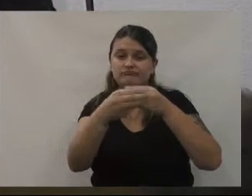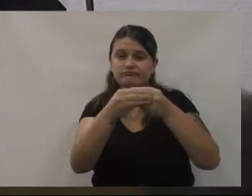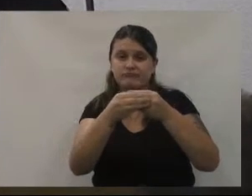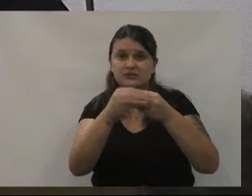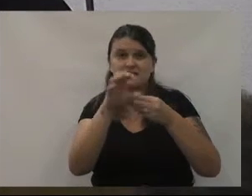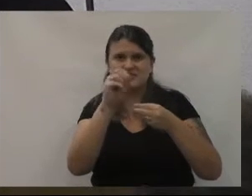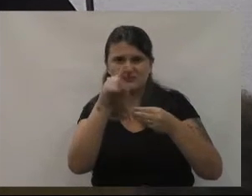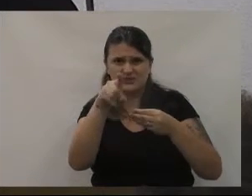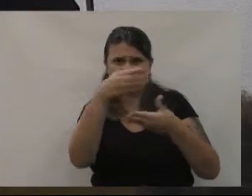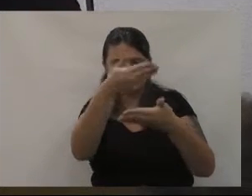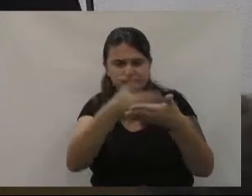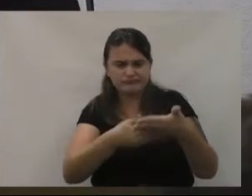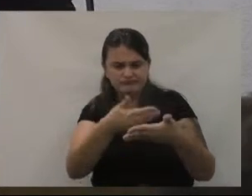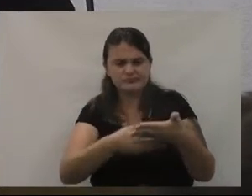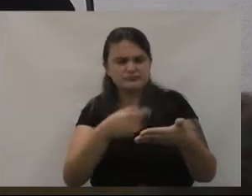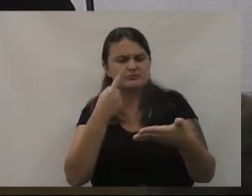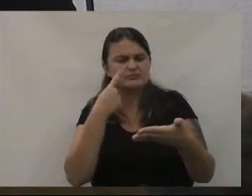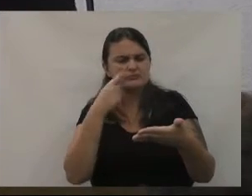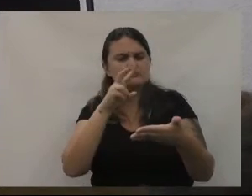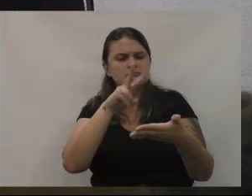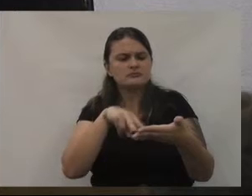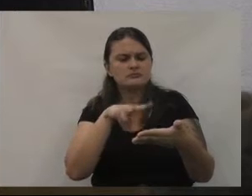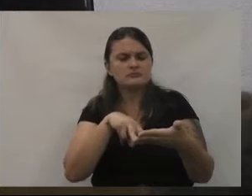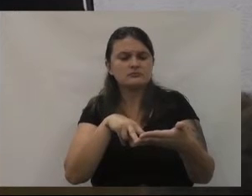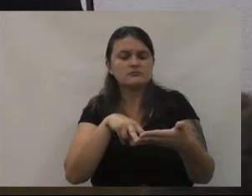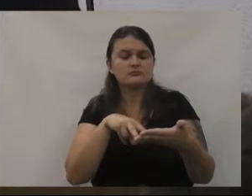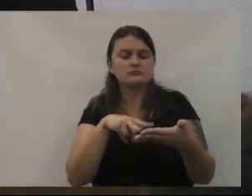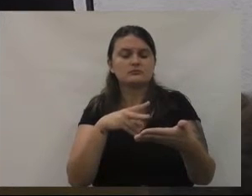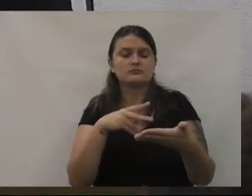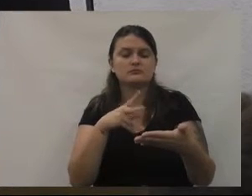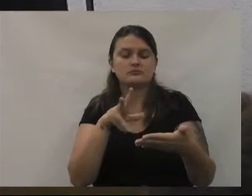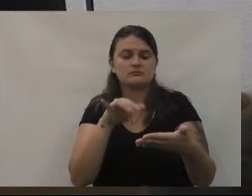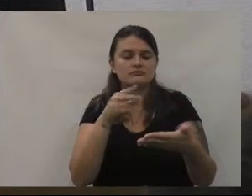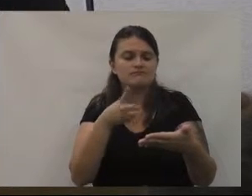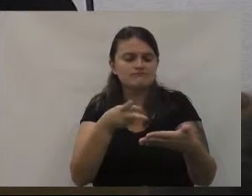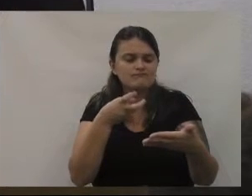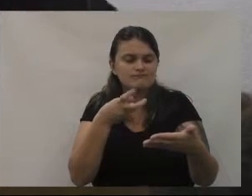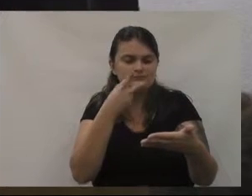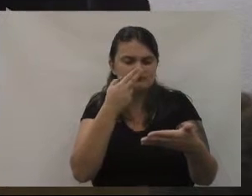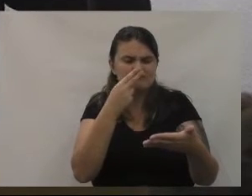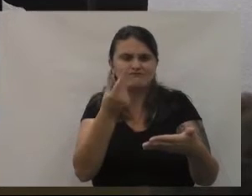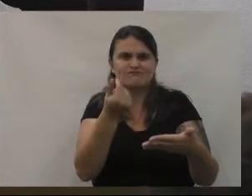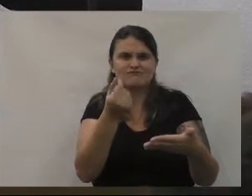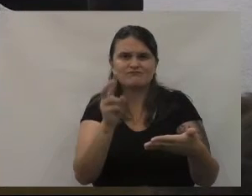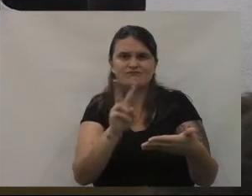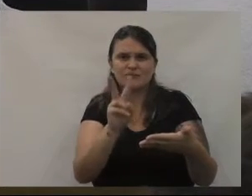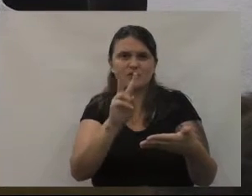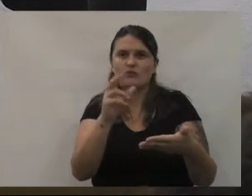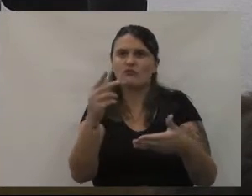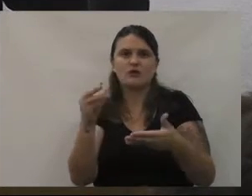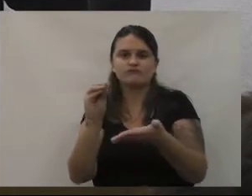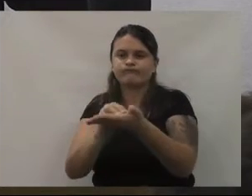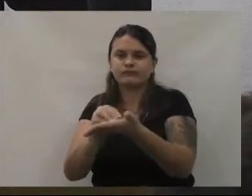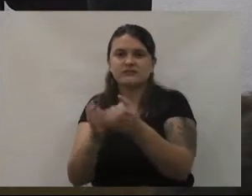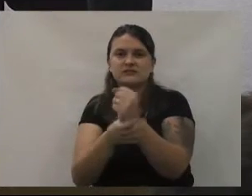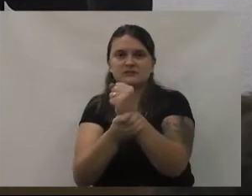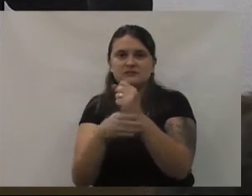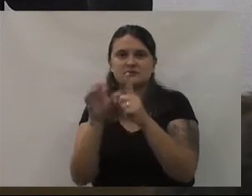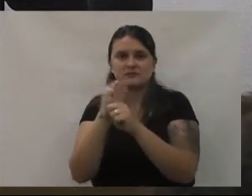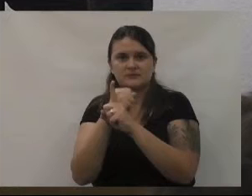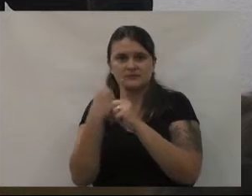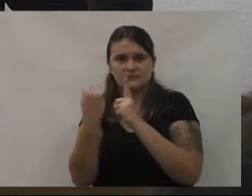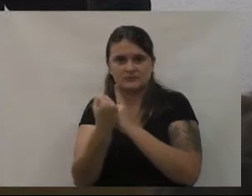você baixar o anexo, você vai verificar que esse dinheiro não foi investido na Seguridade